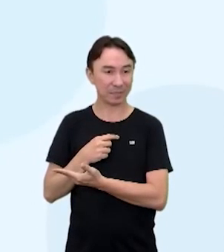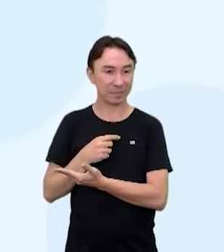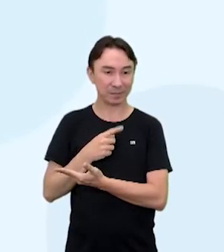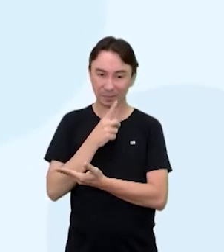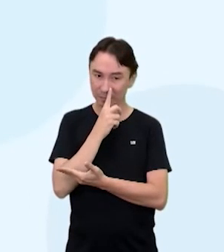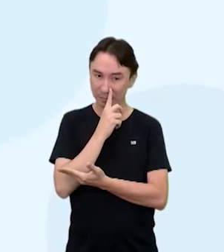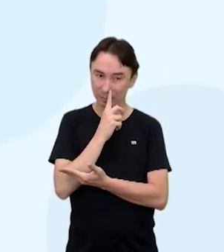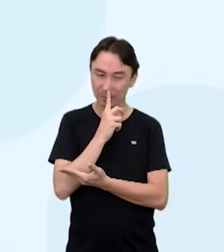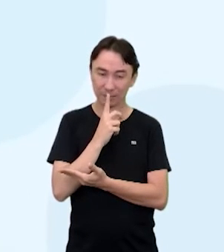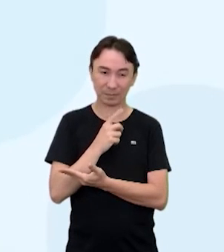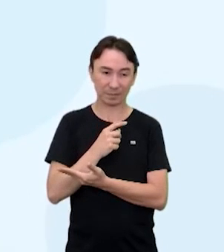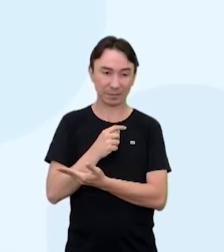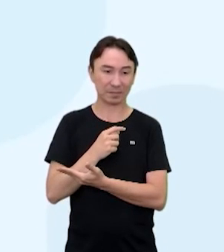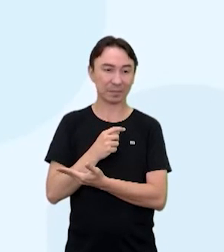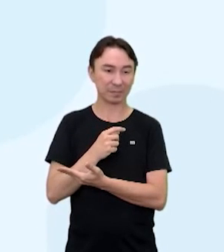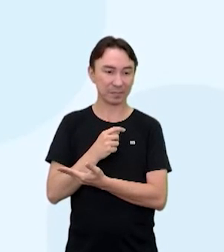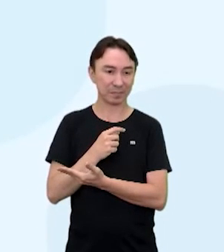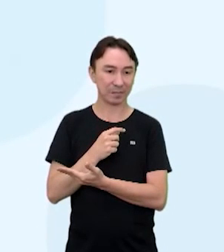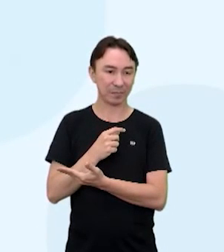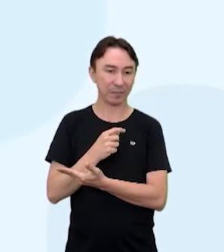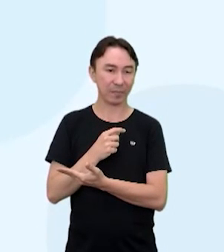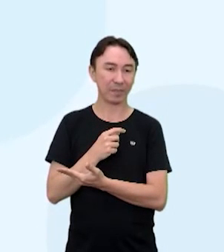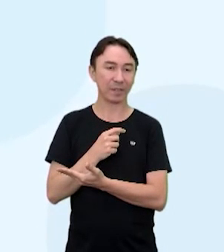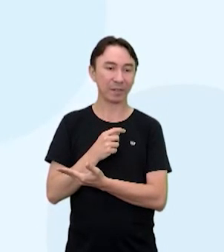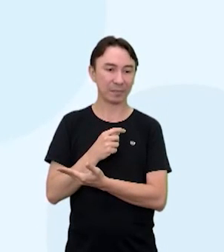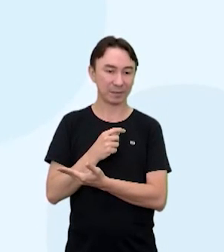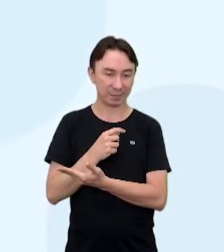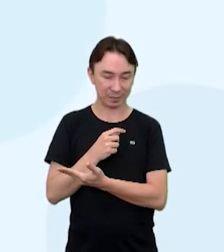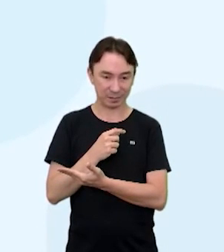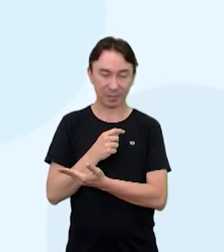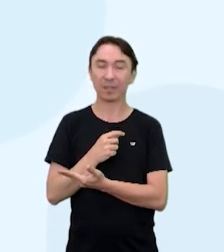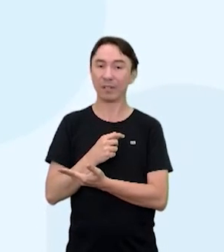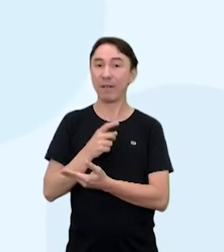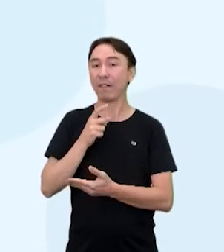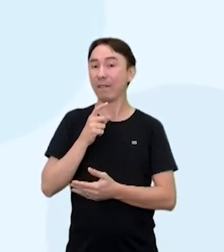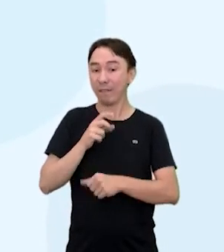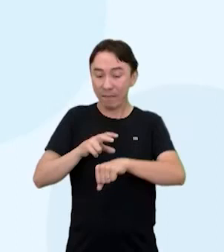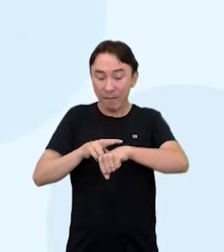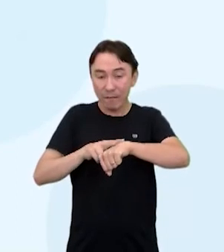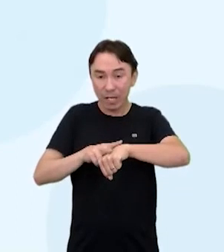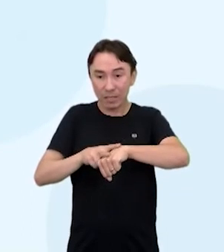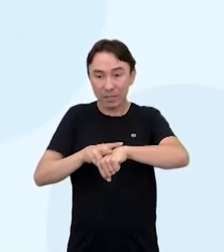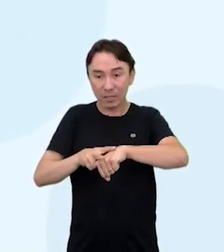tinta do slide. Então aqui, ó, seria aqui tudo verdinho.